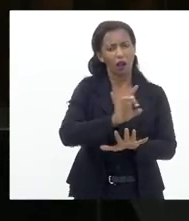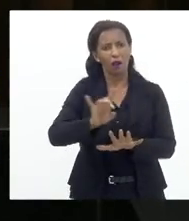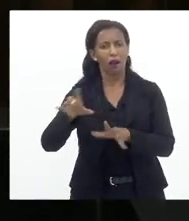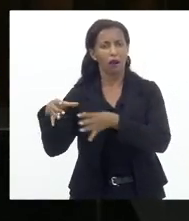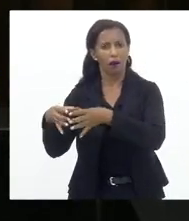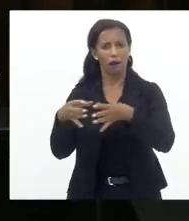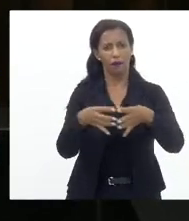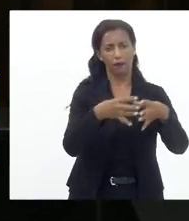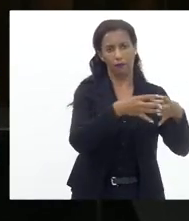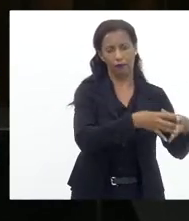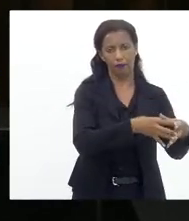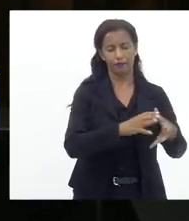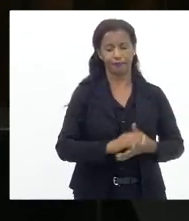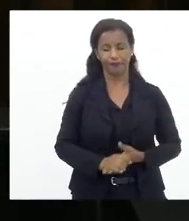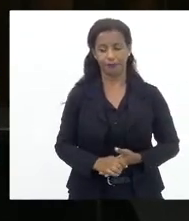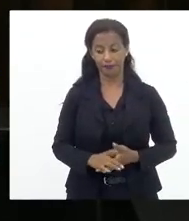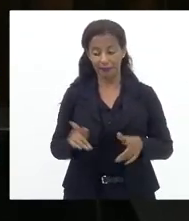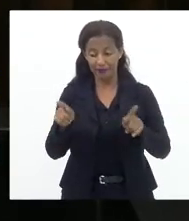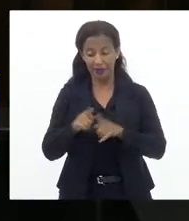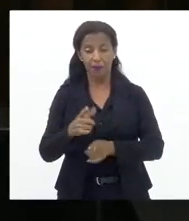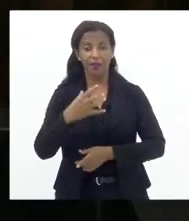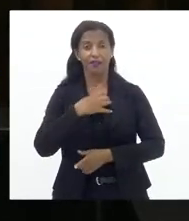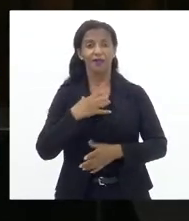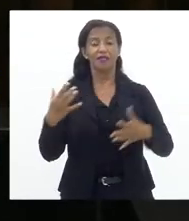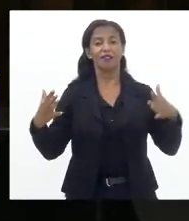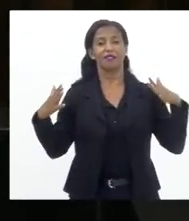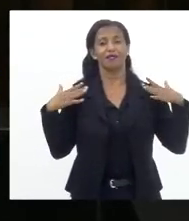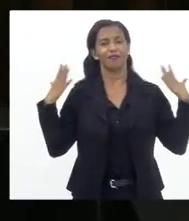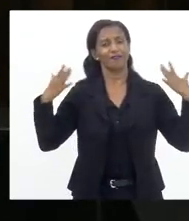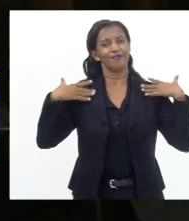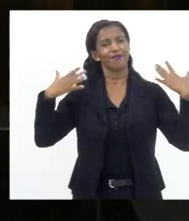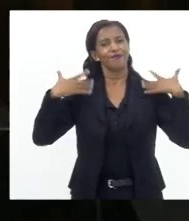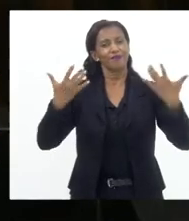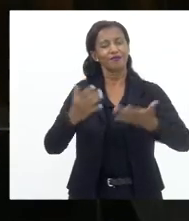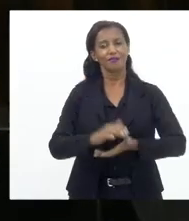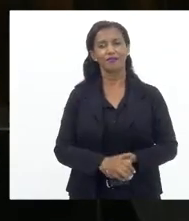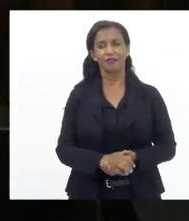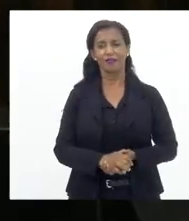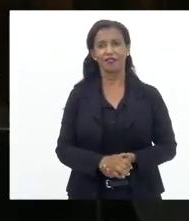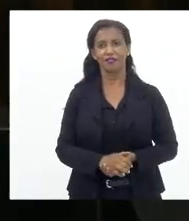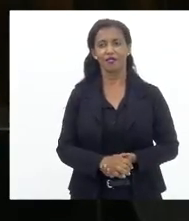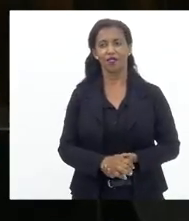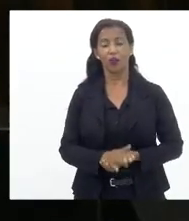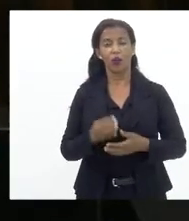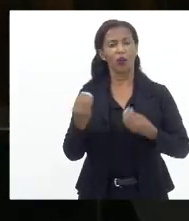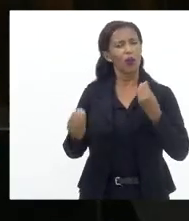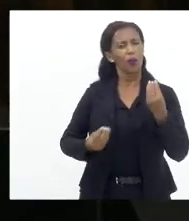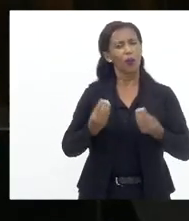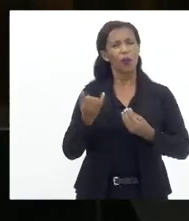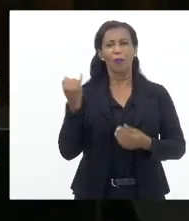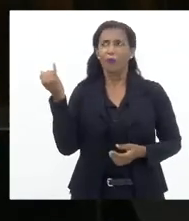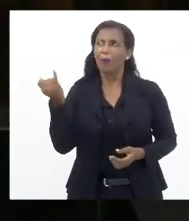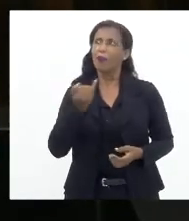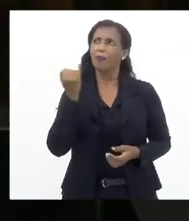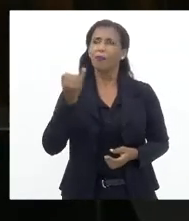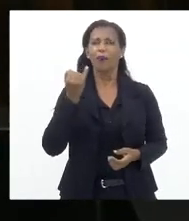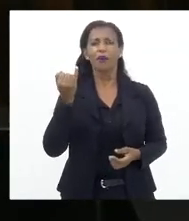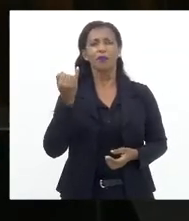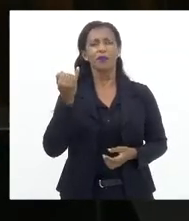categoria eu quero dizer d'alegrete sinto senhora Presidente com importantes conquistas